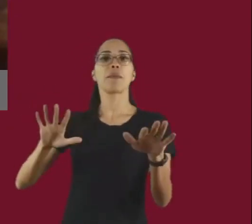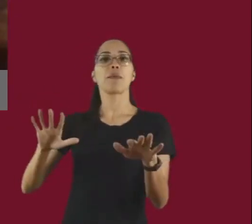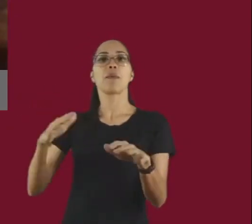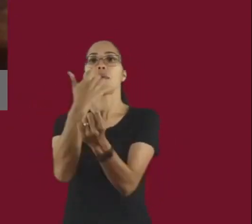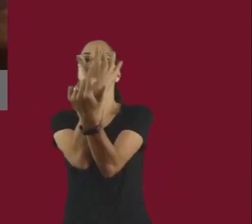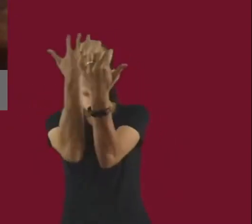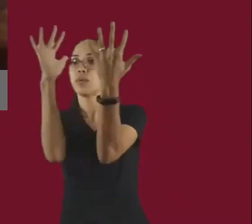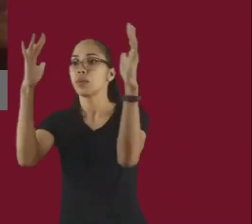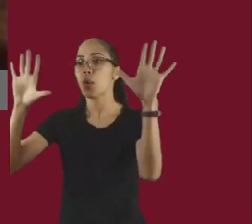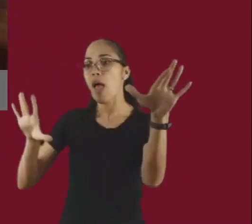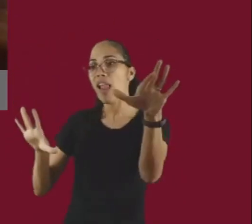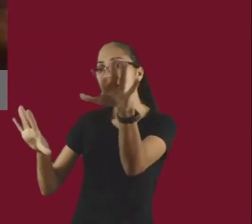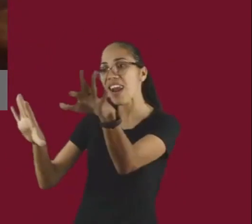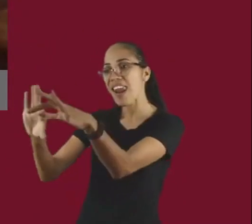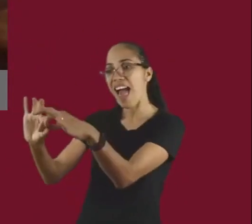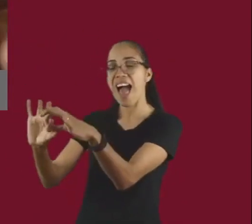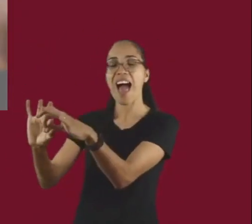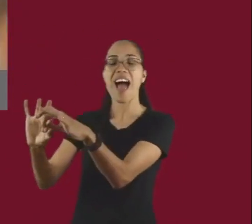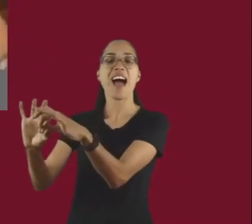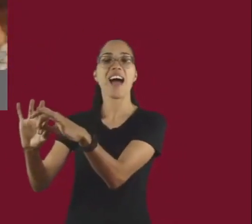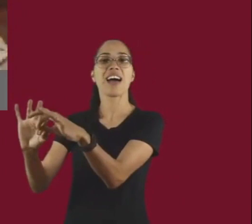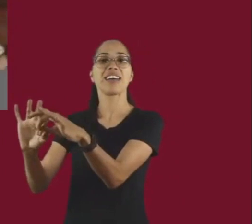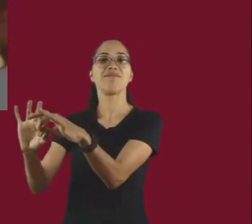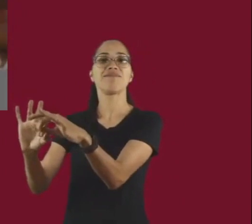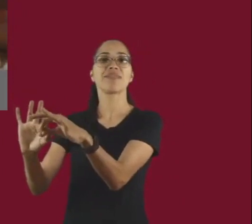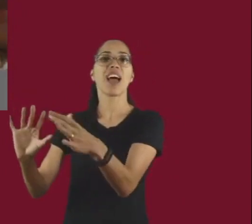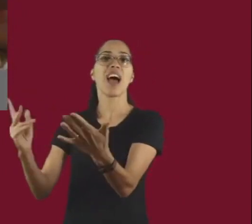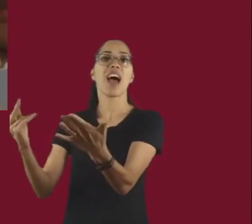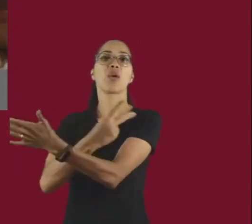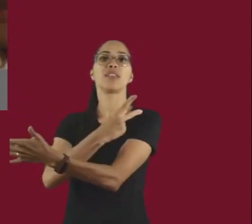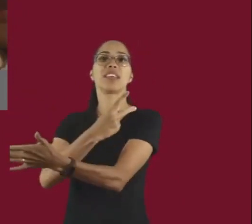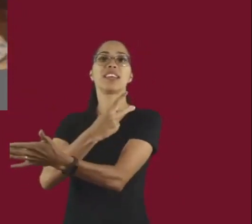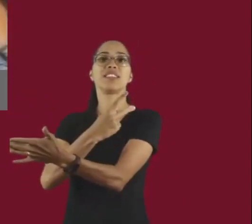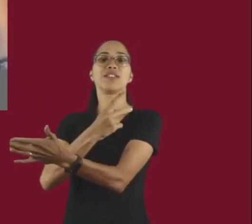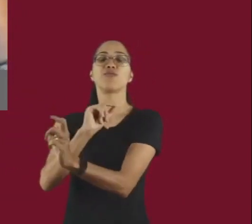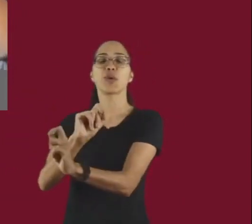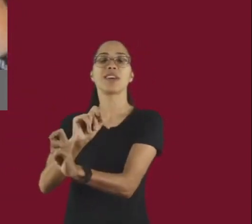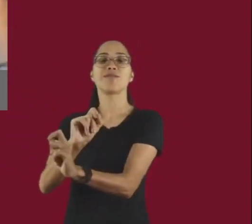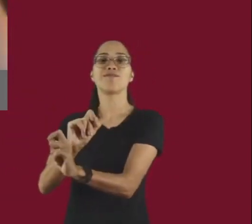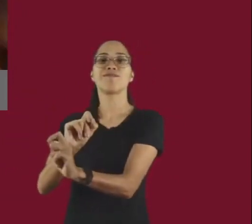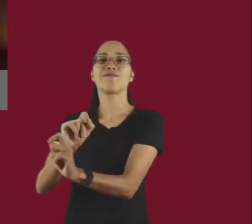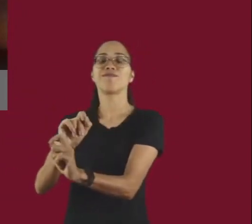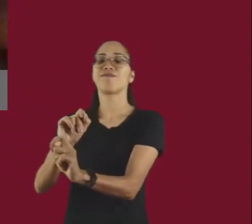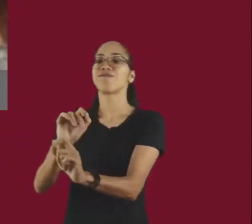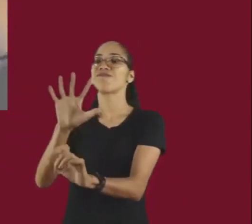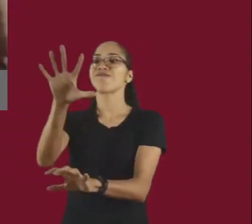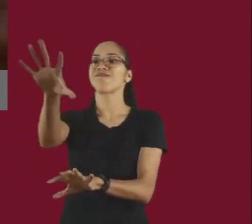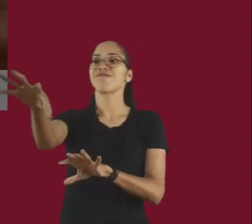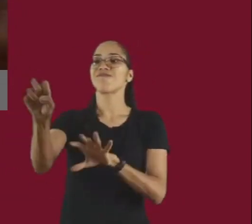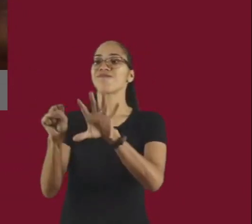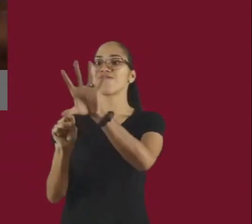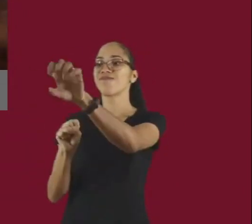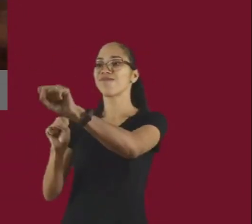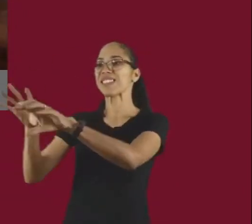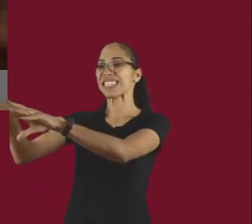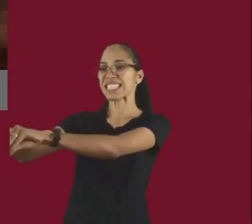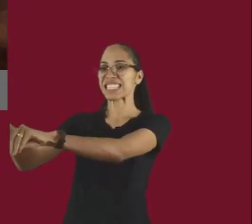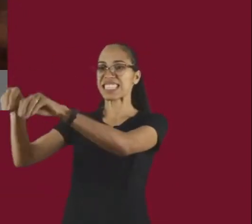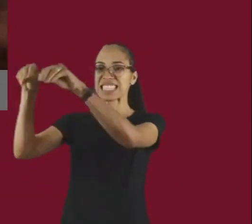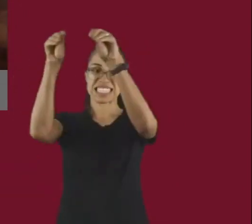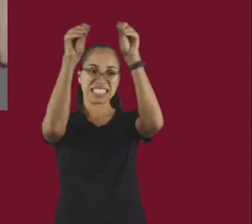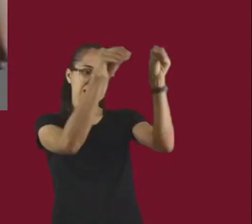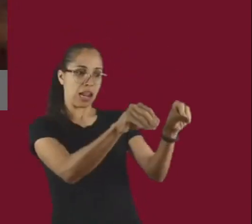com a natureza, de repente são arrancadas da natureza, da floresta, são jogadas na